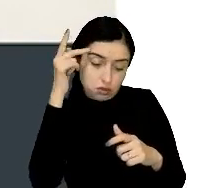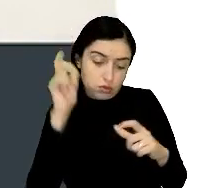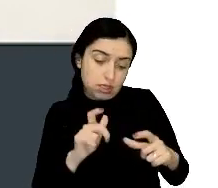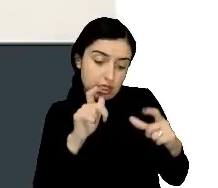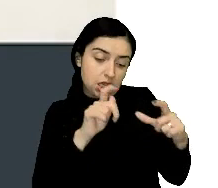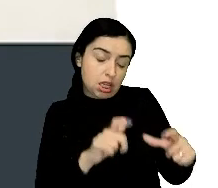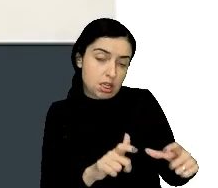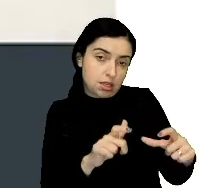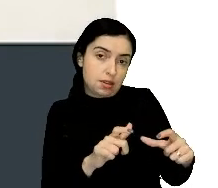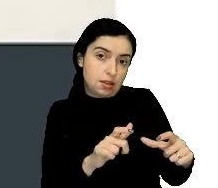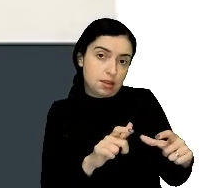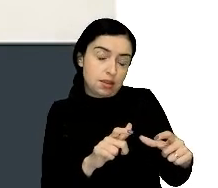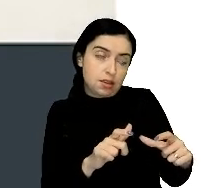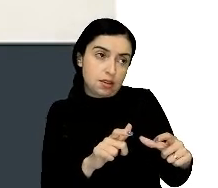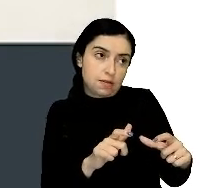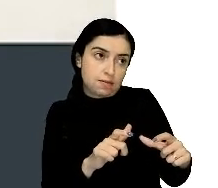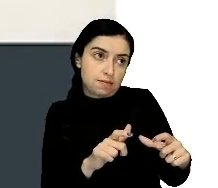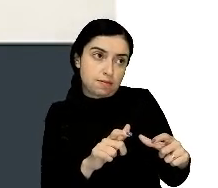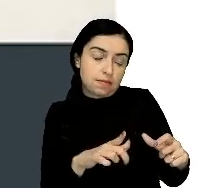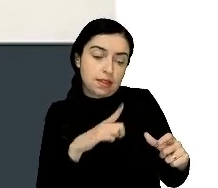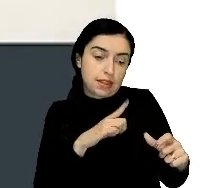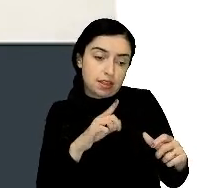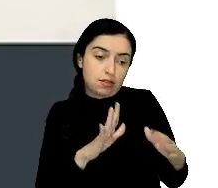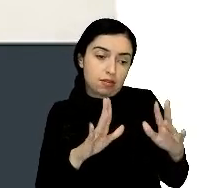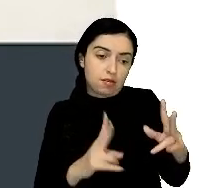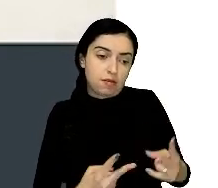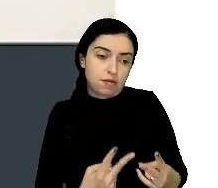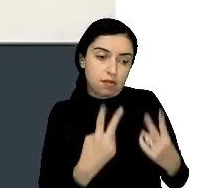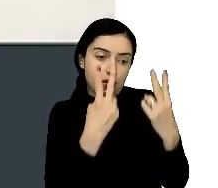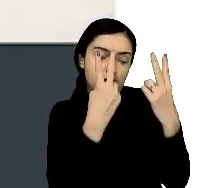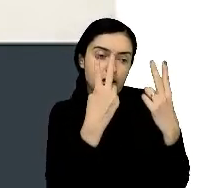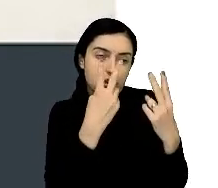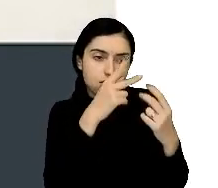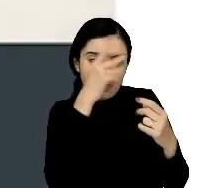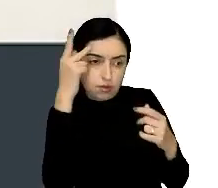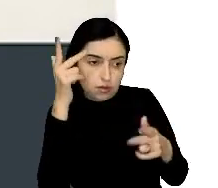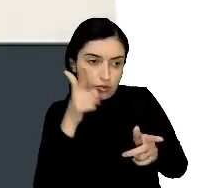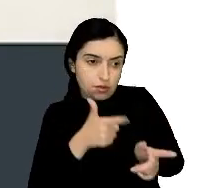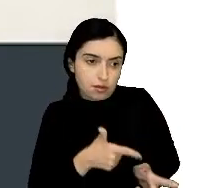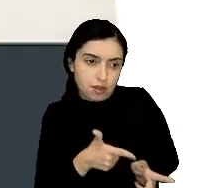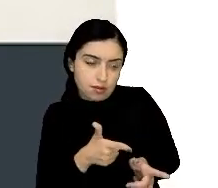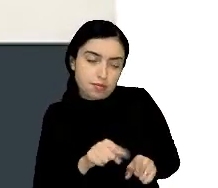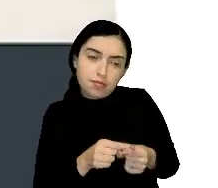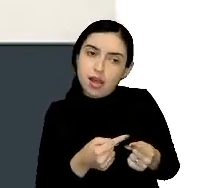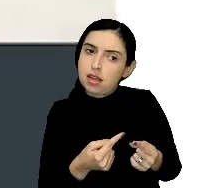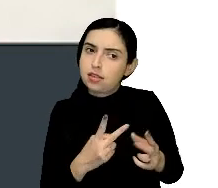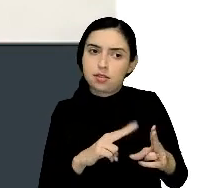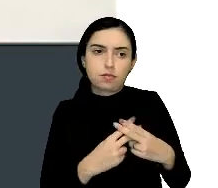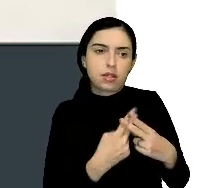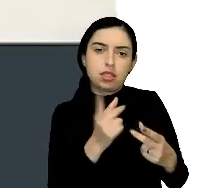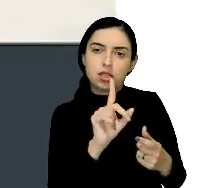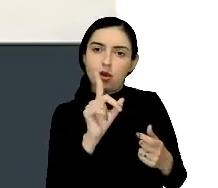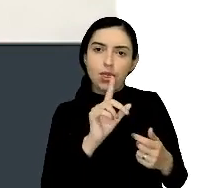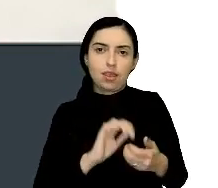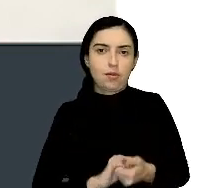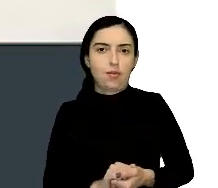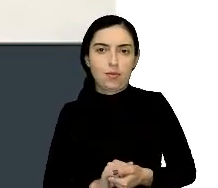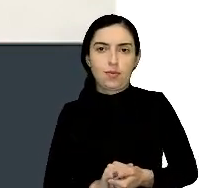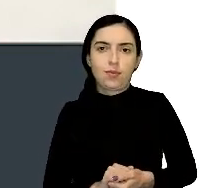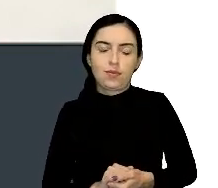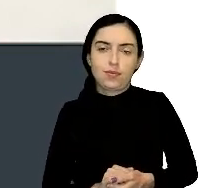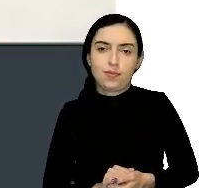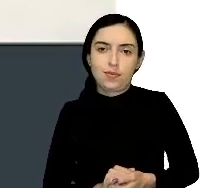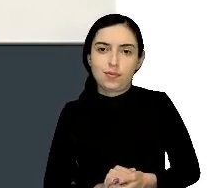sala, essa sala tem grade na janela e gente com metralhadora na porta, mas não é prisão.